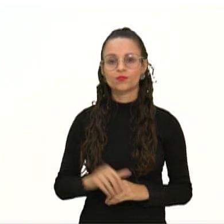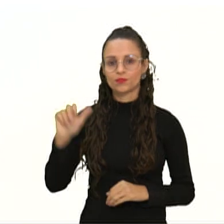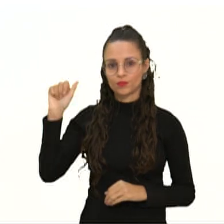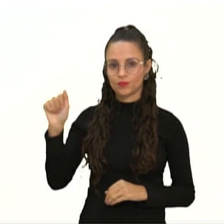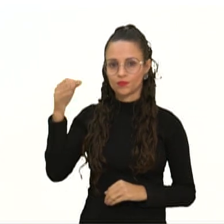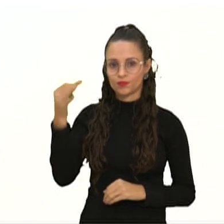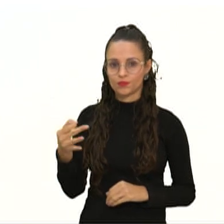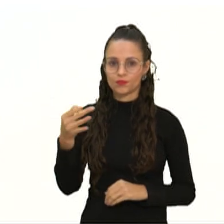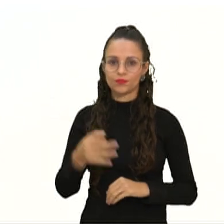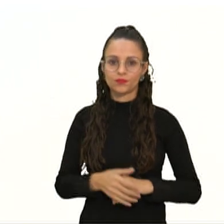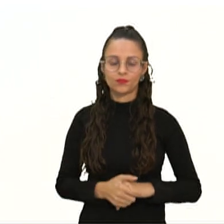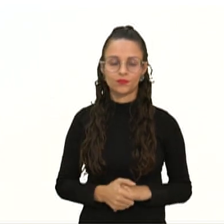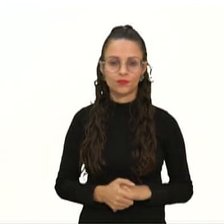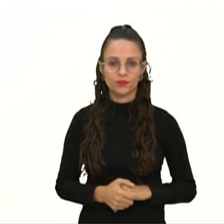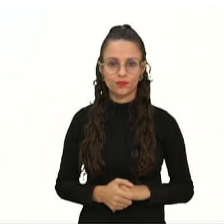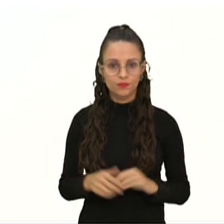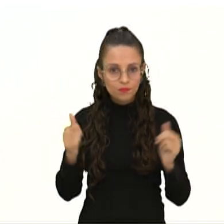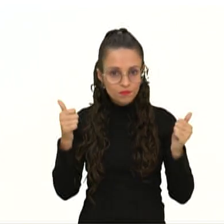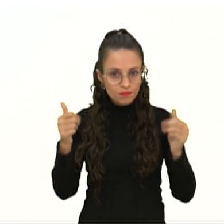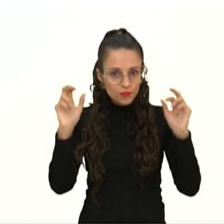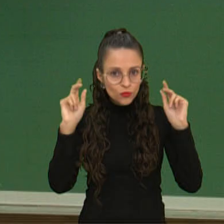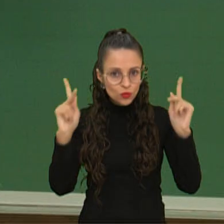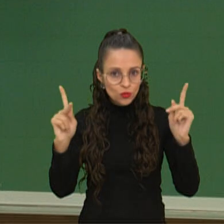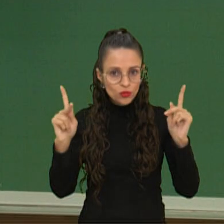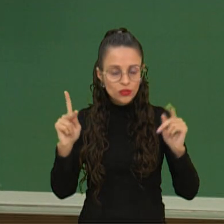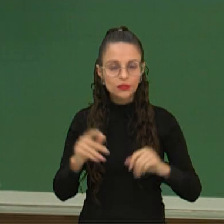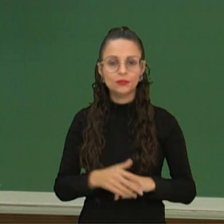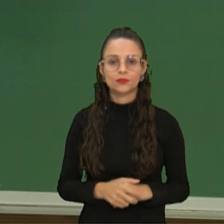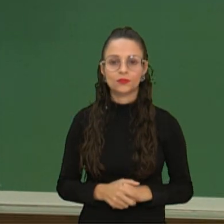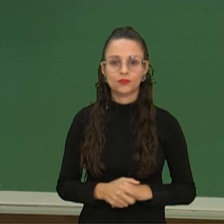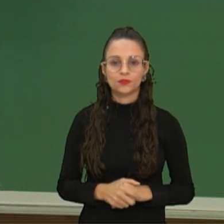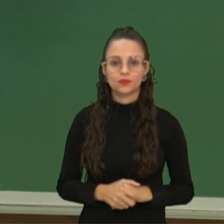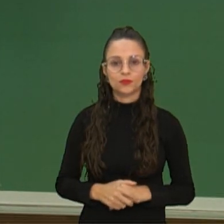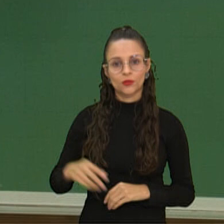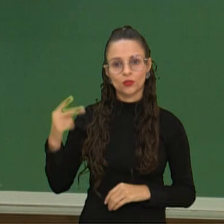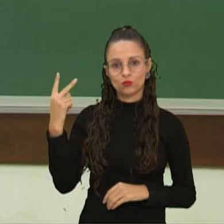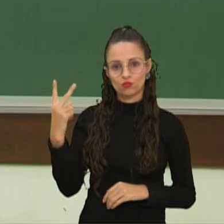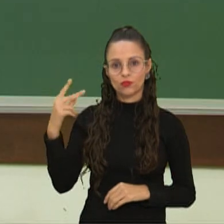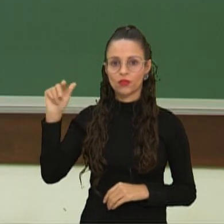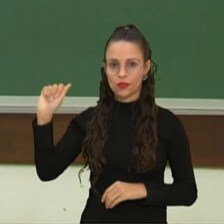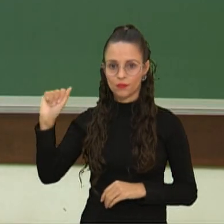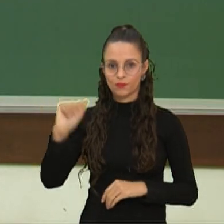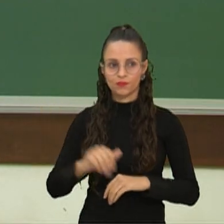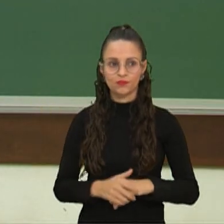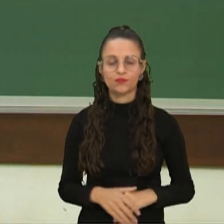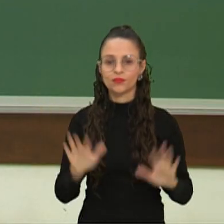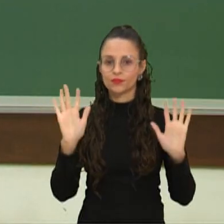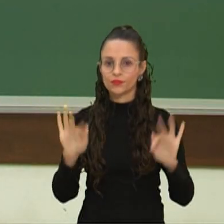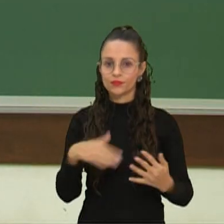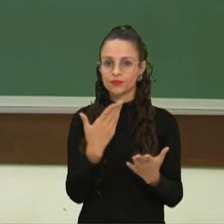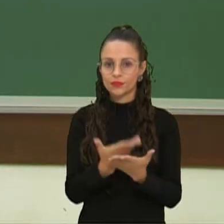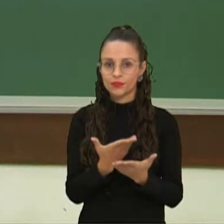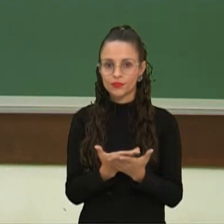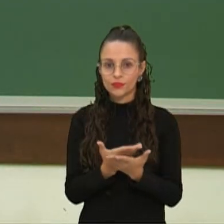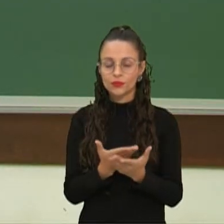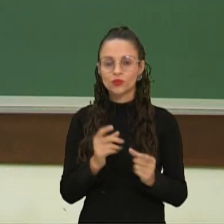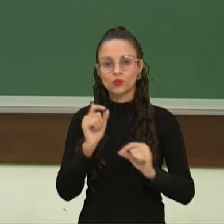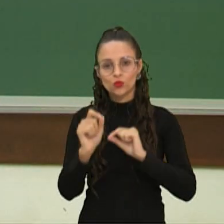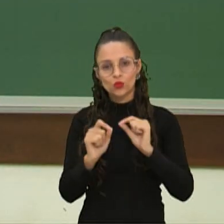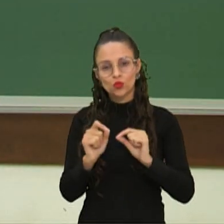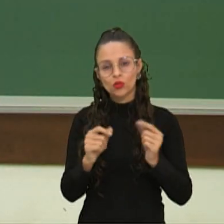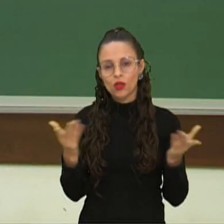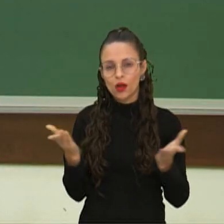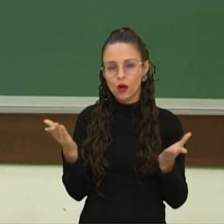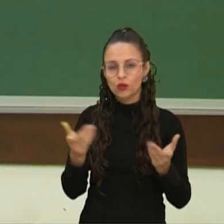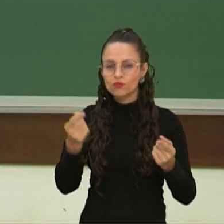was offered by her. Ok? Então, número 2, letra A. Encerrando a nossa aula, né? Nós discutimos